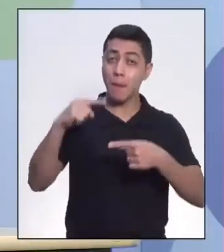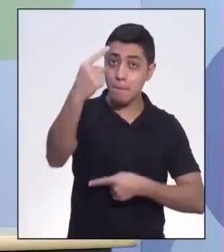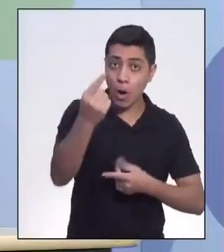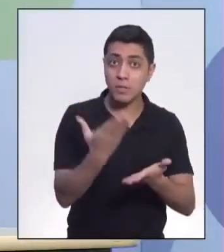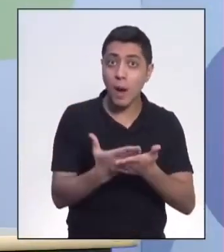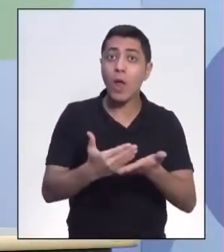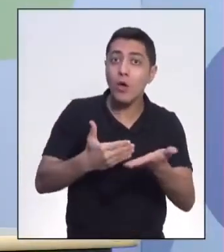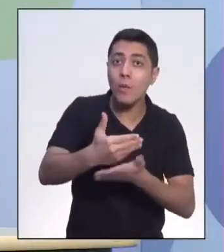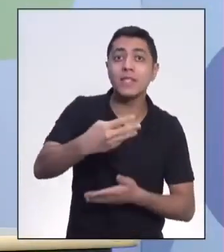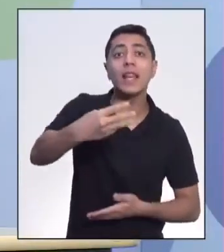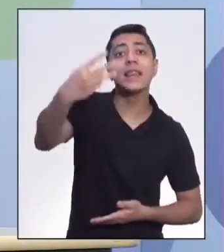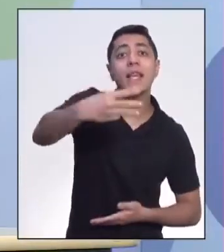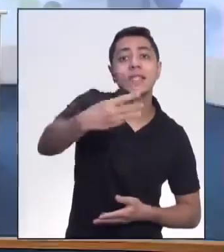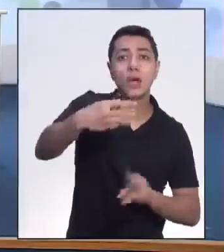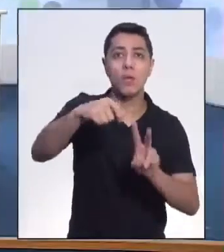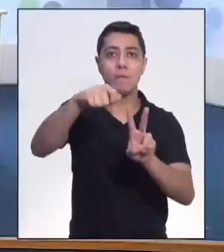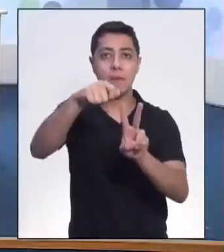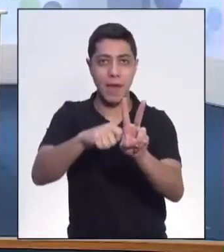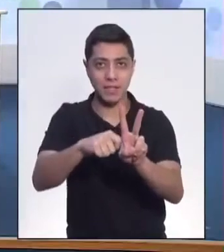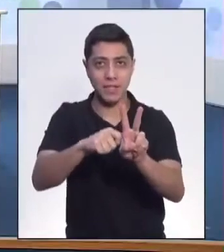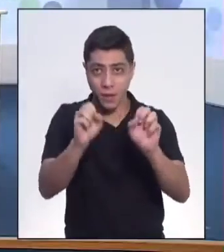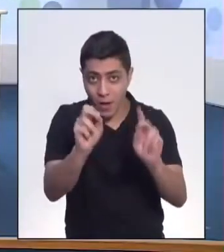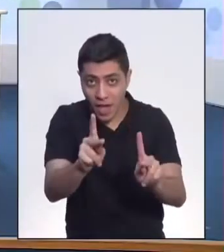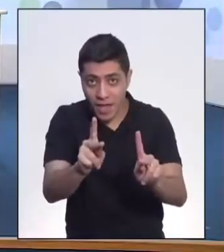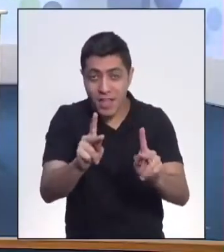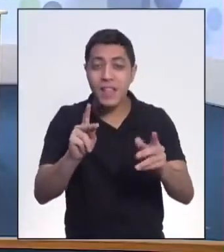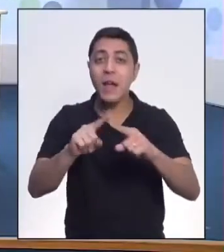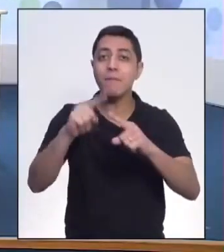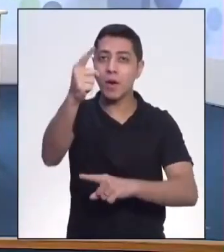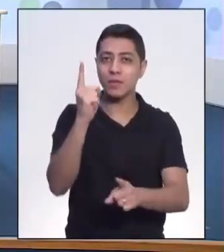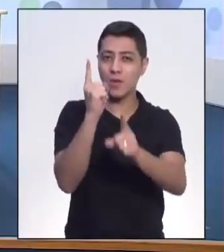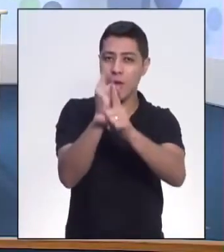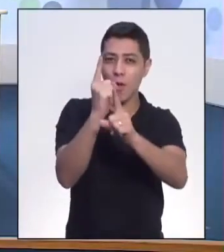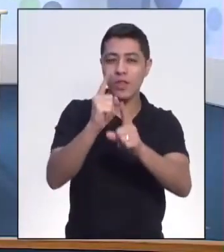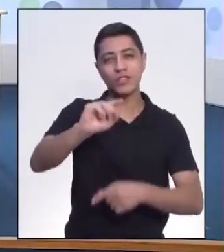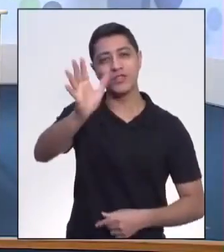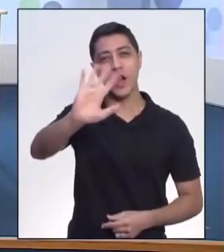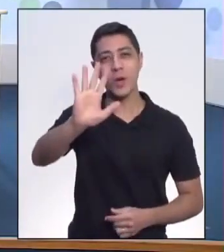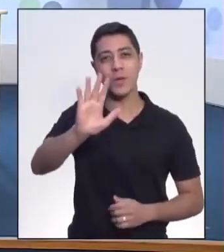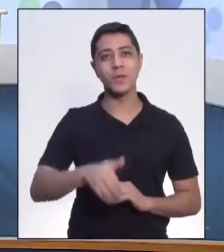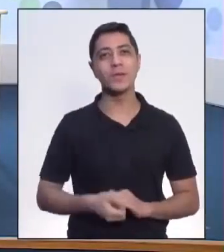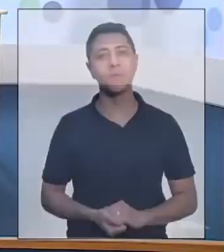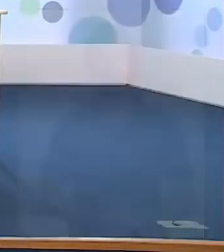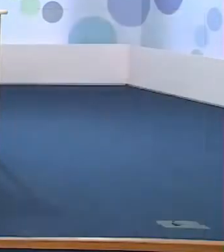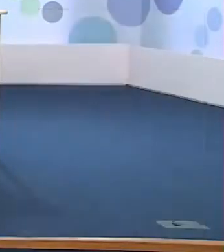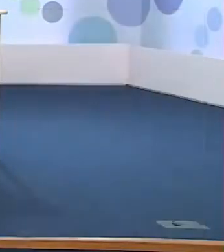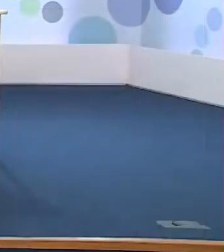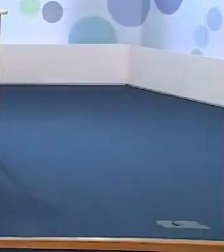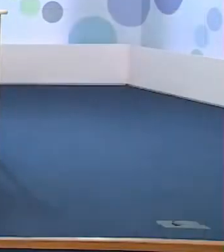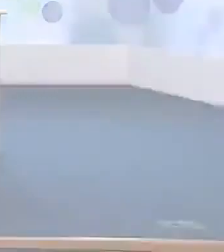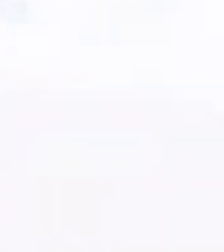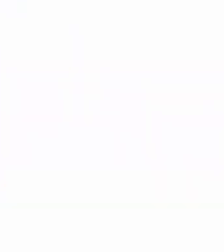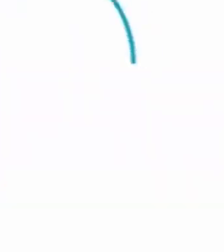terceiro bimestre, pessoal. Isso aí, terceiro bimestre. Até a próxima. Tchau, tchau, pessoal.